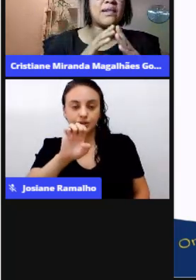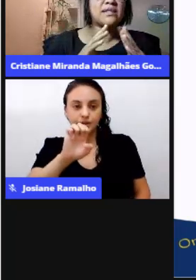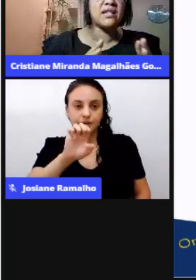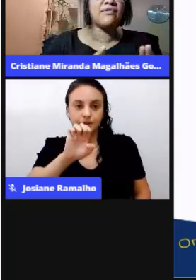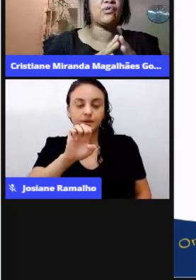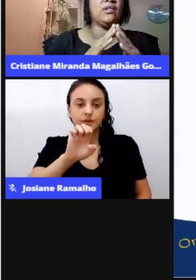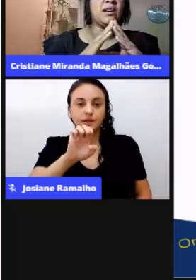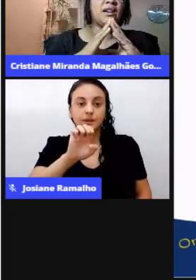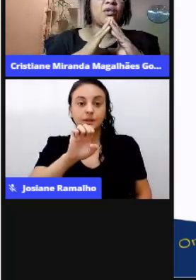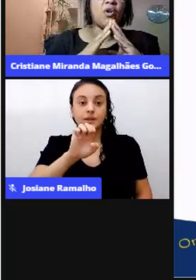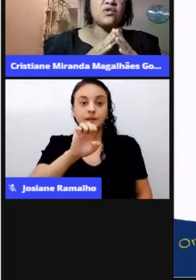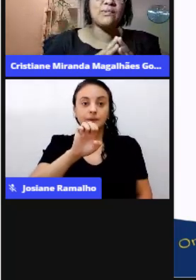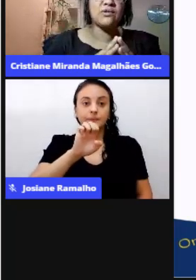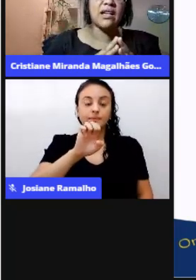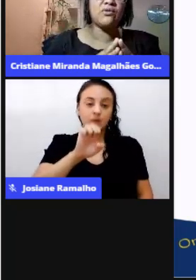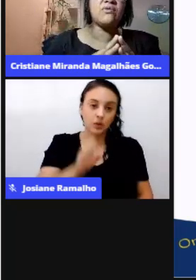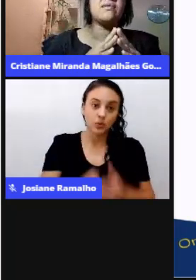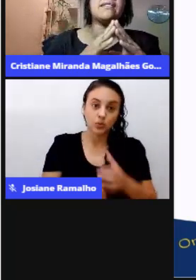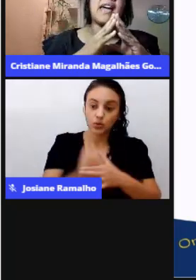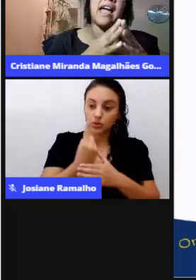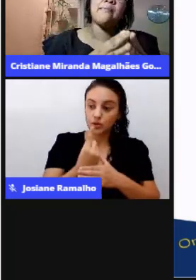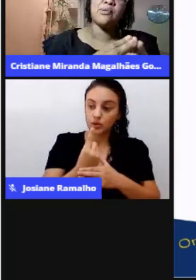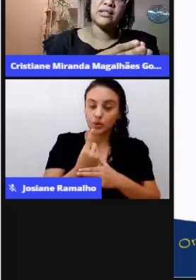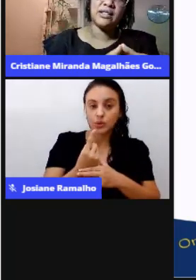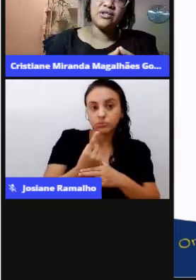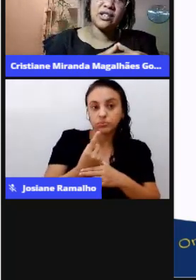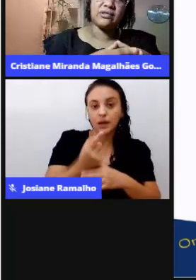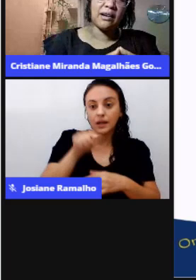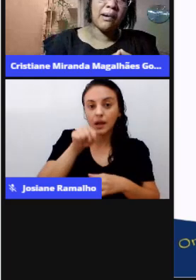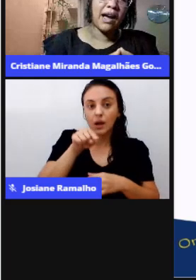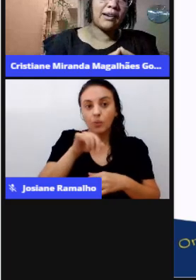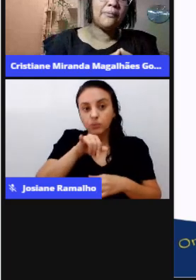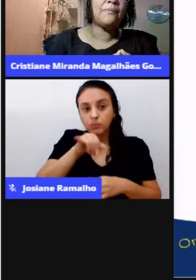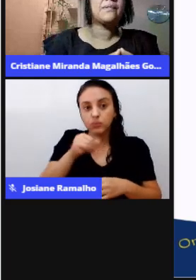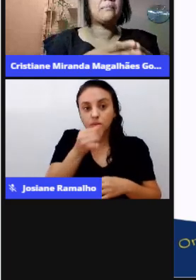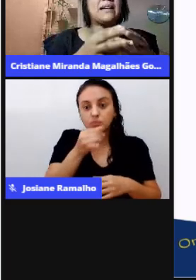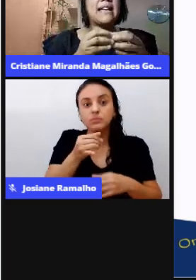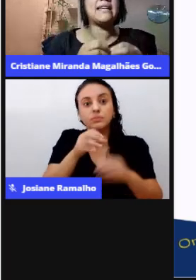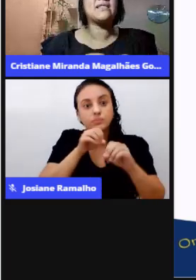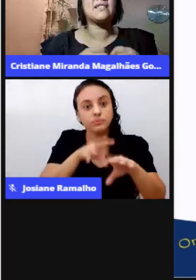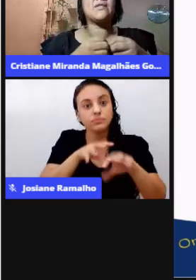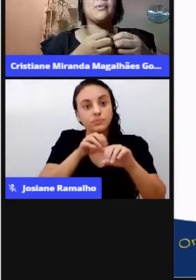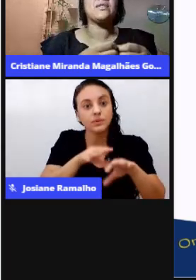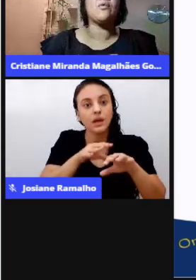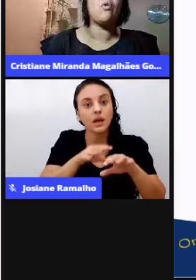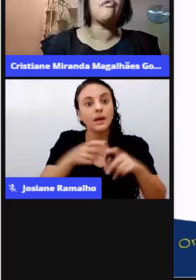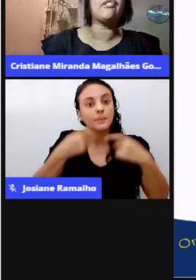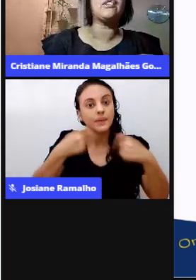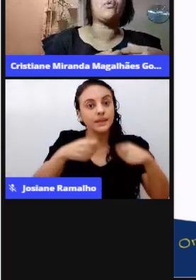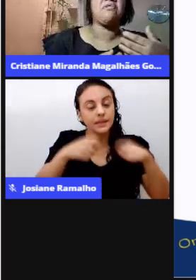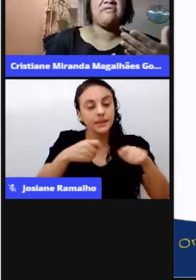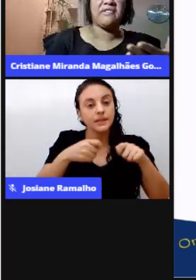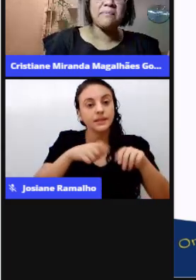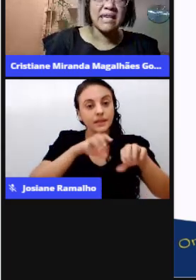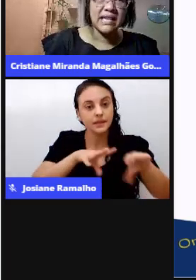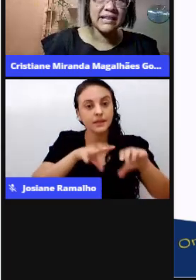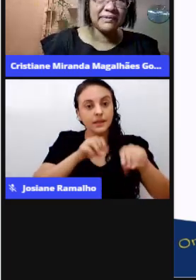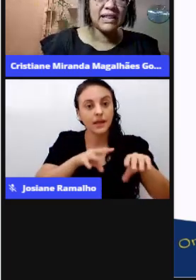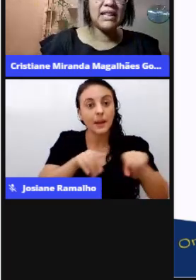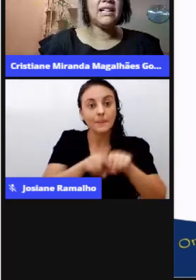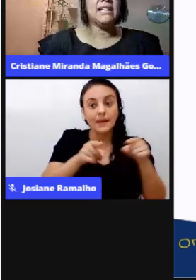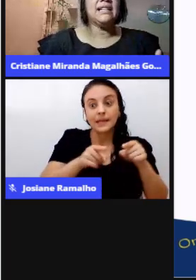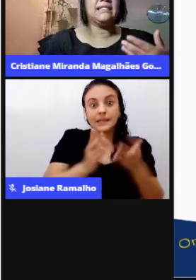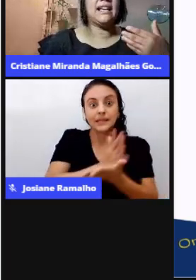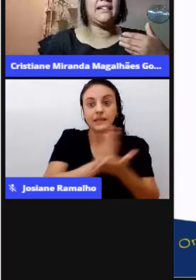momento específico com os meus alunos que é importante que eu trabalhe. Mas aí, às vezes, eu posso ter um conflito com a